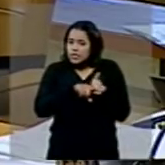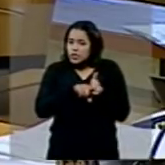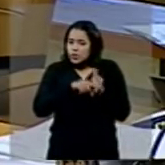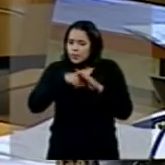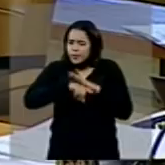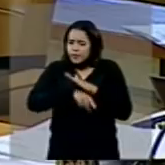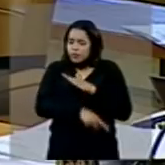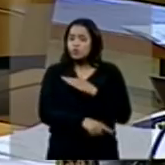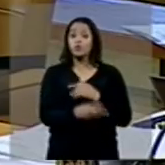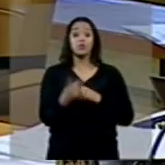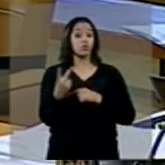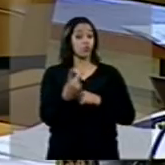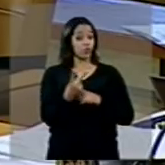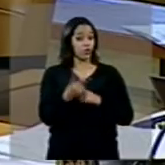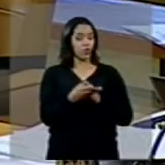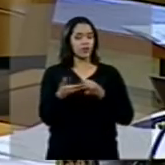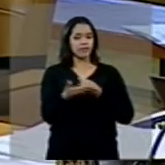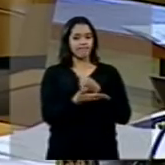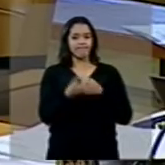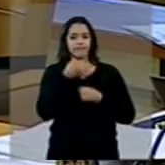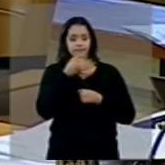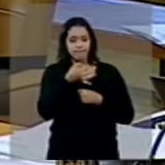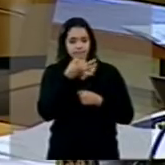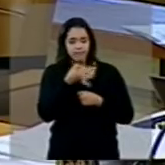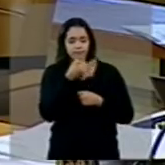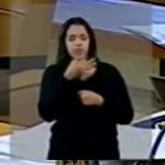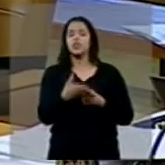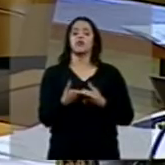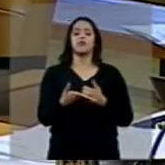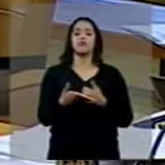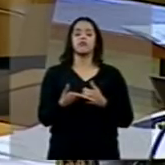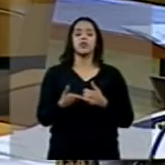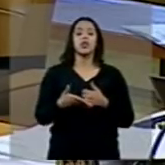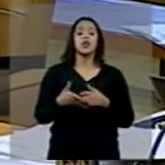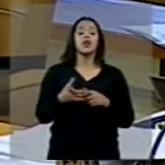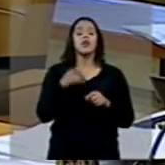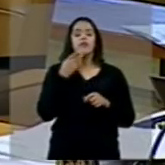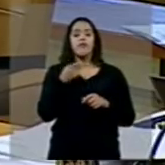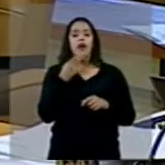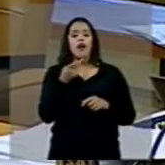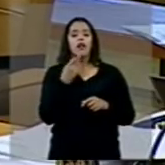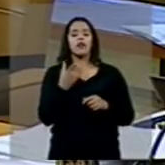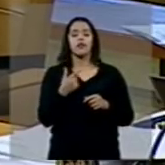os dois fundamentos que levam à